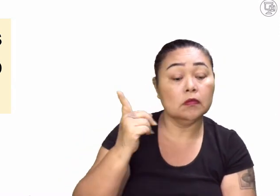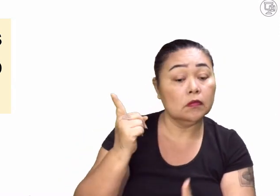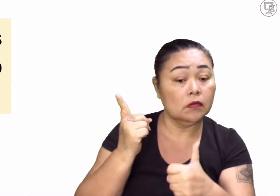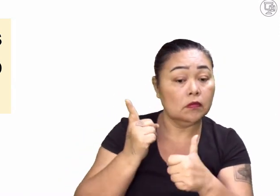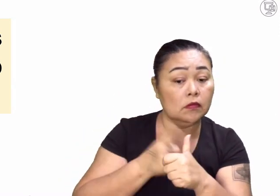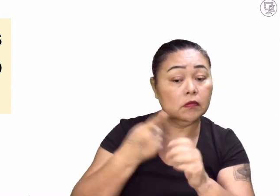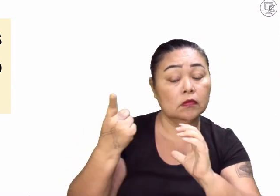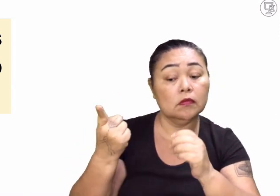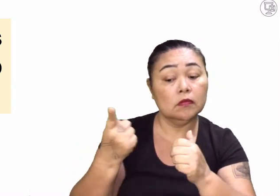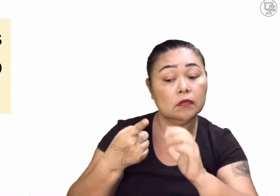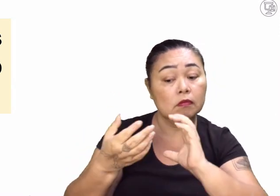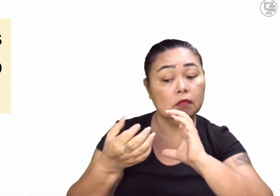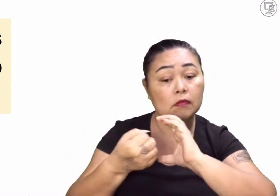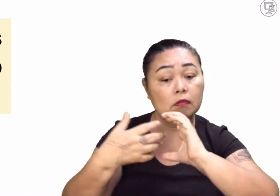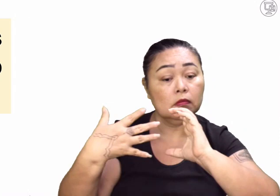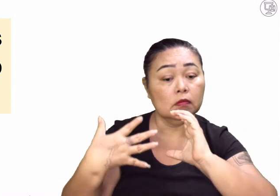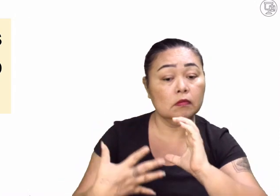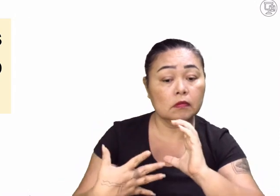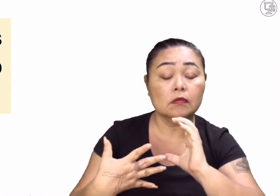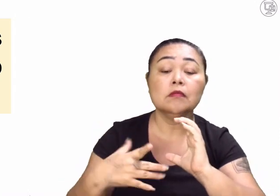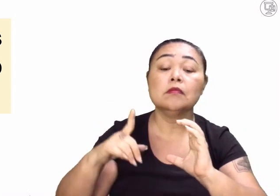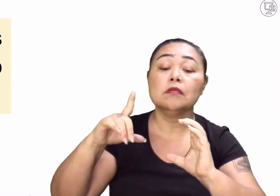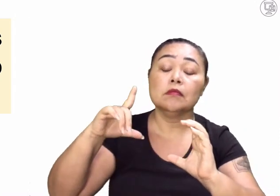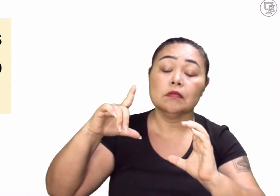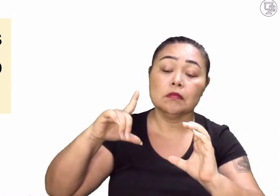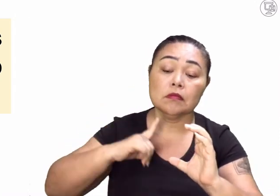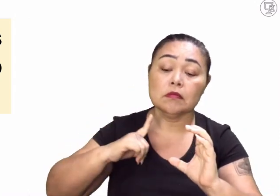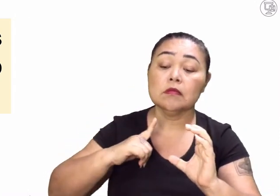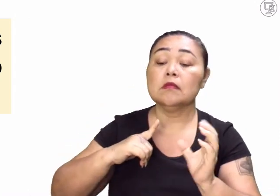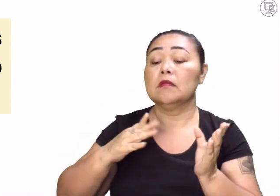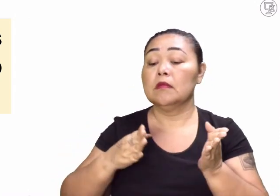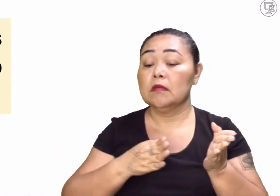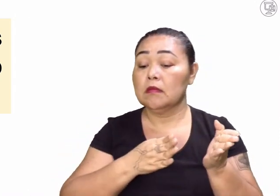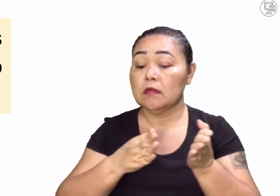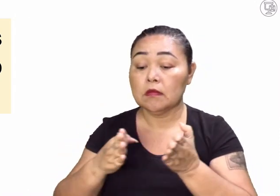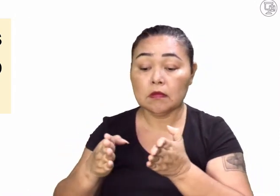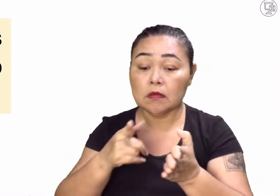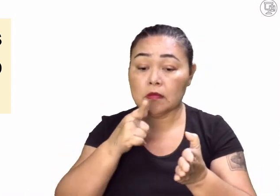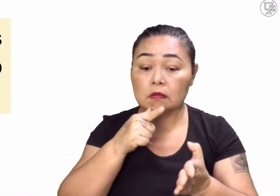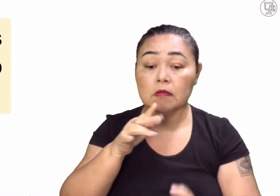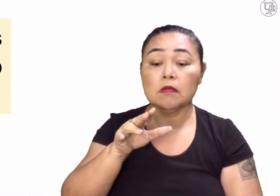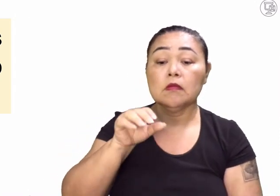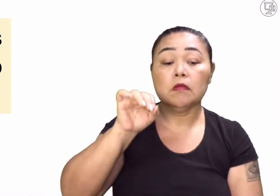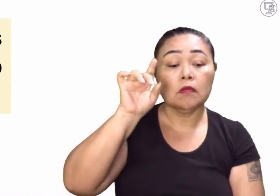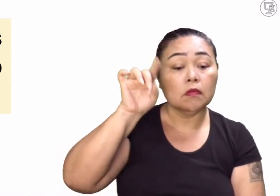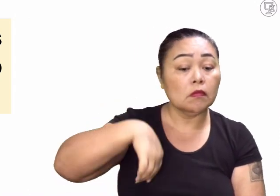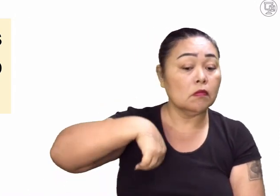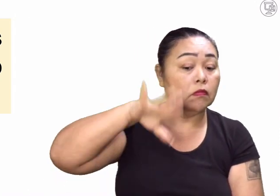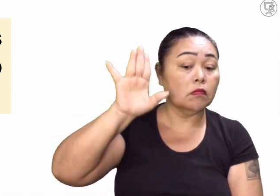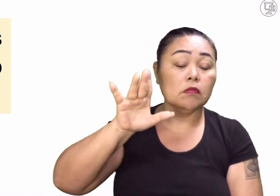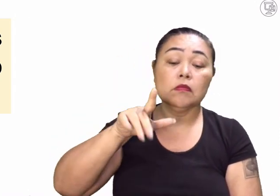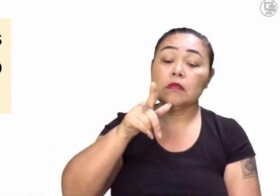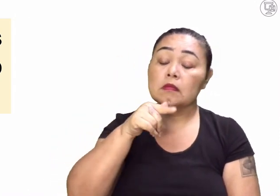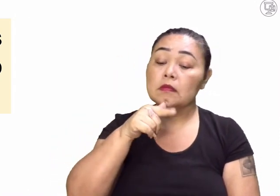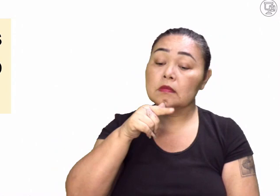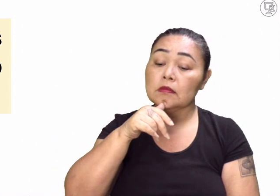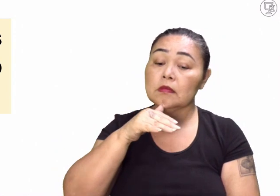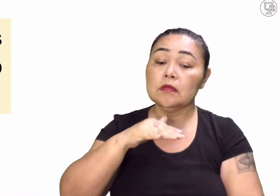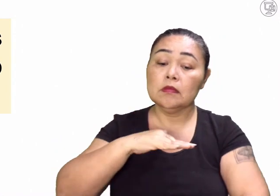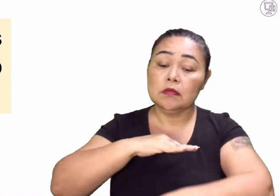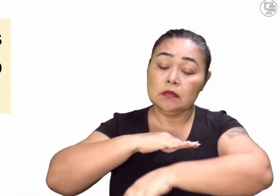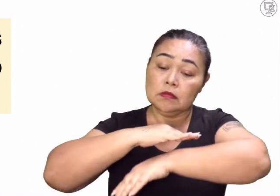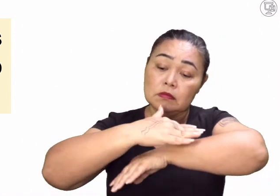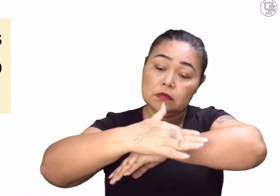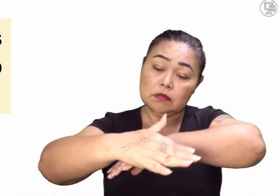primeira característica ali é grande incidência de rios torrenciais, com uma grande abundância